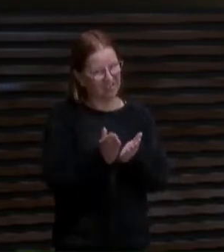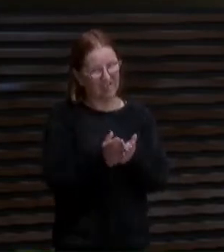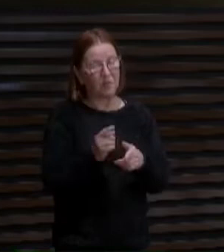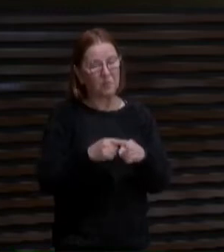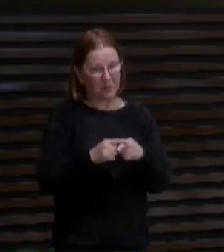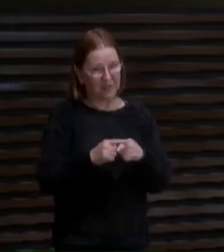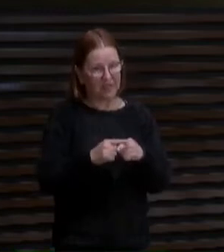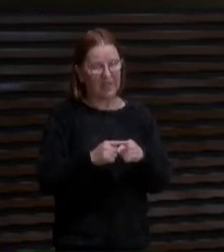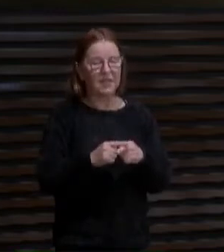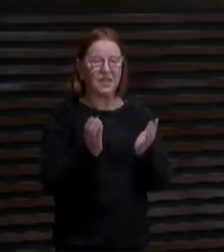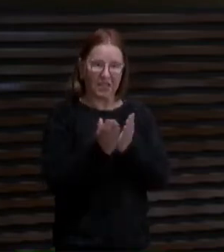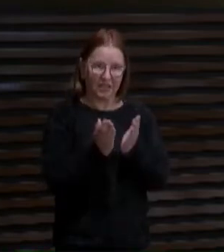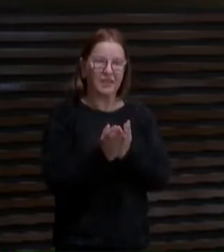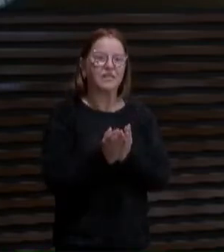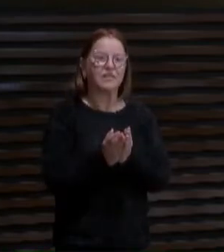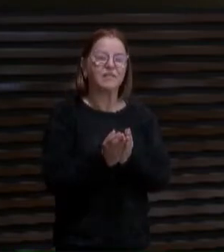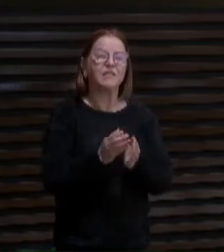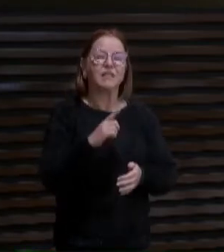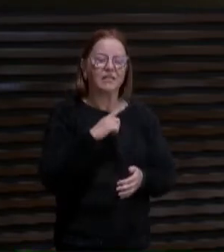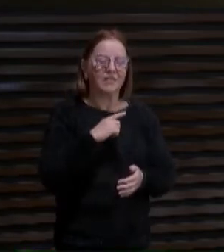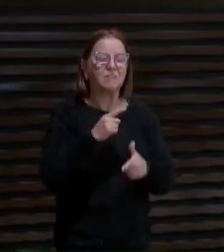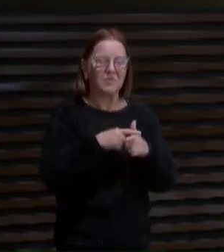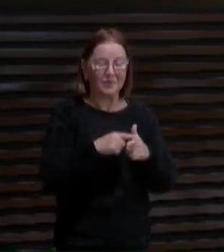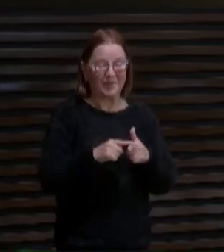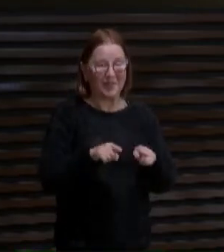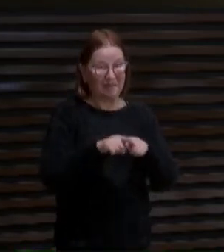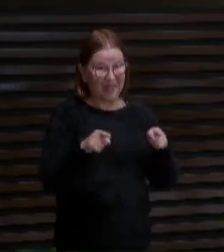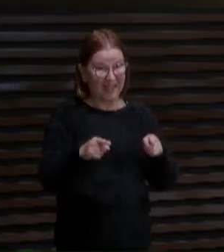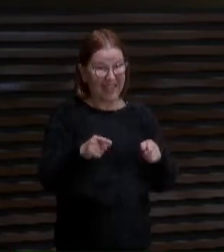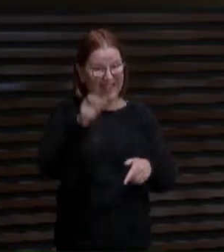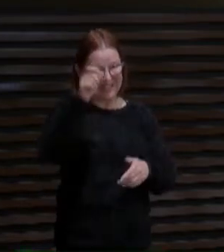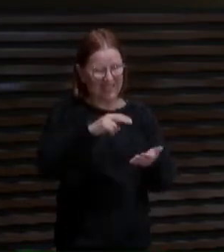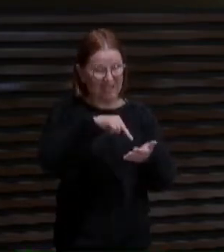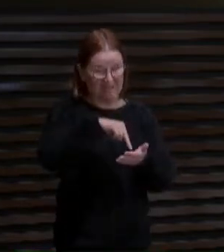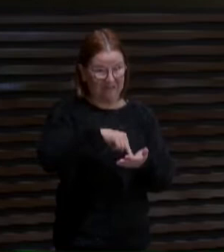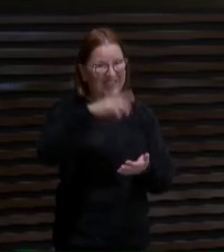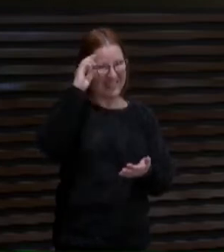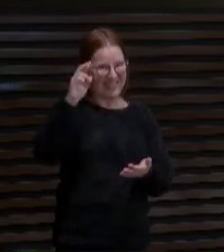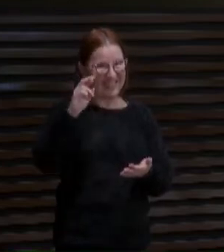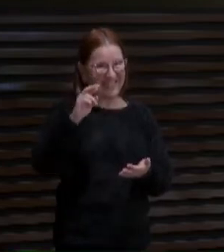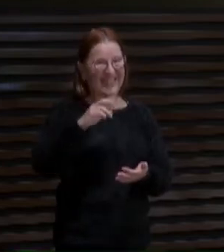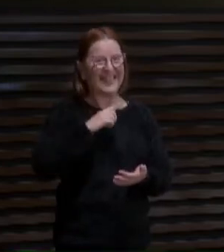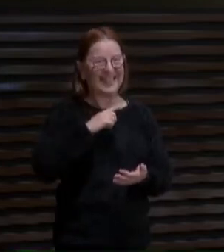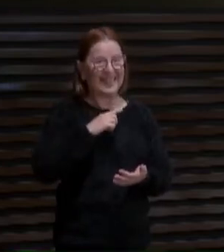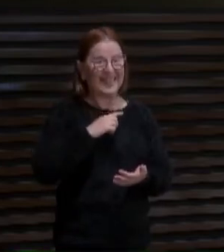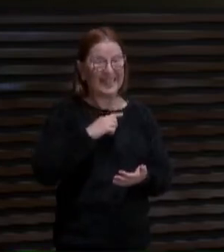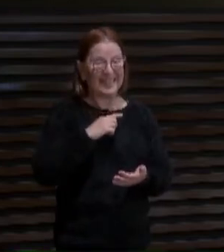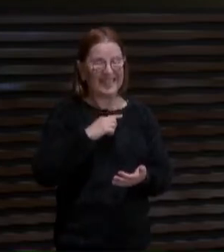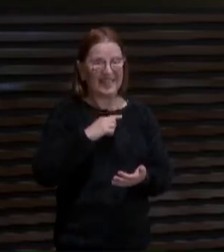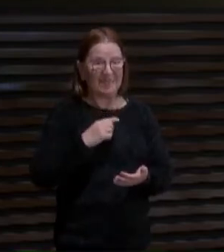aquele que persevera no Senhor Ele tem bom ânimo aquele que tem um senhor ele diz assim eu sei quem tenho crido